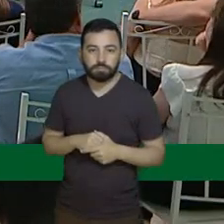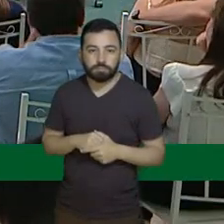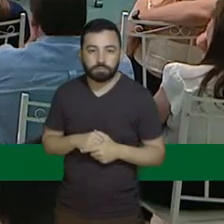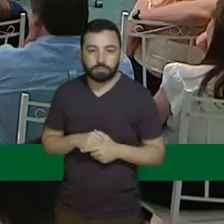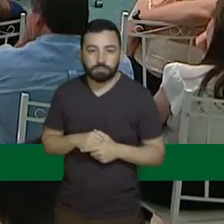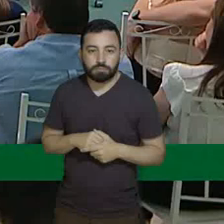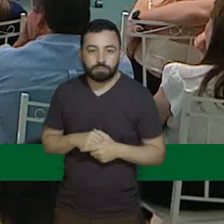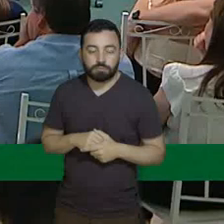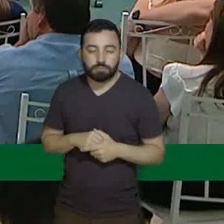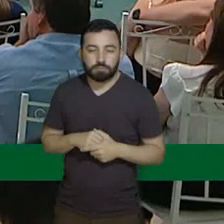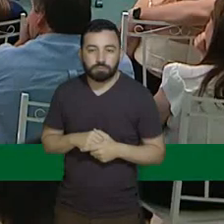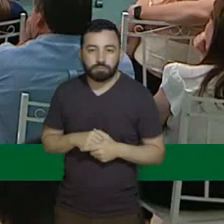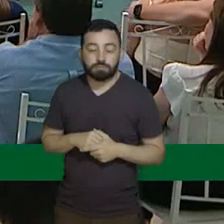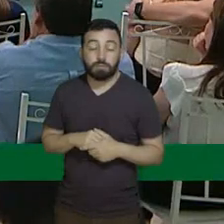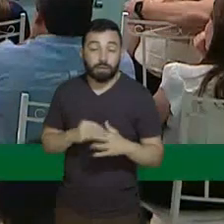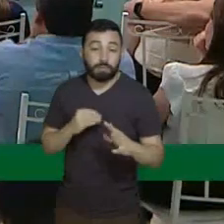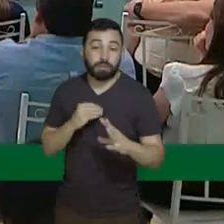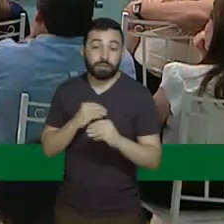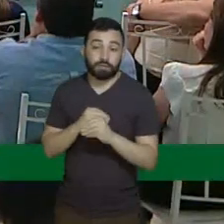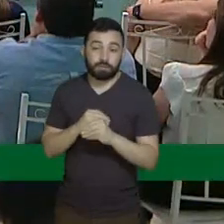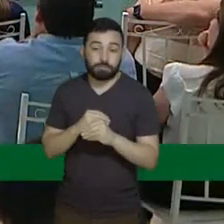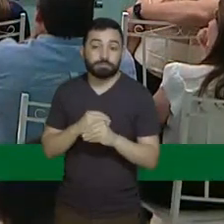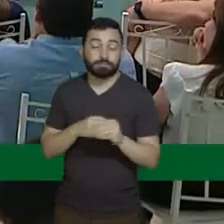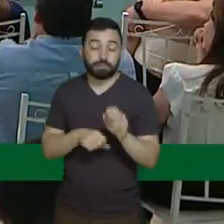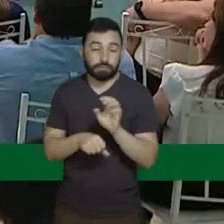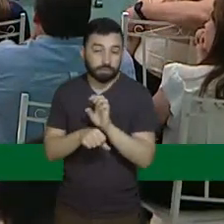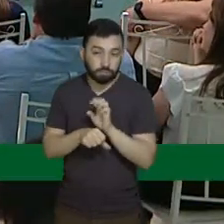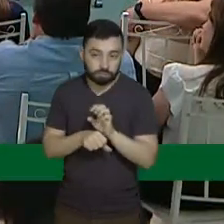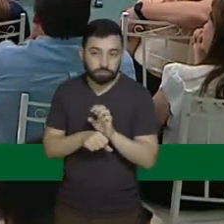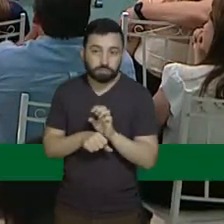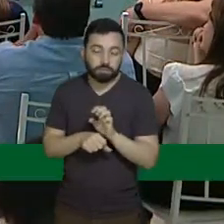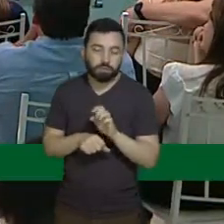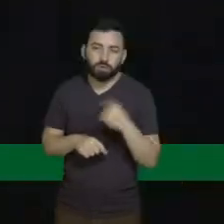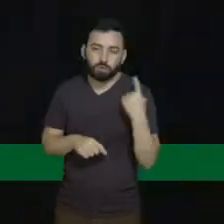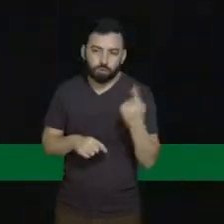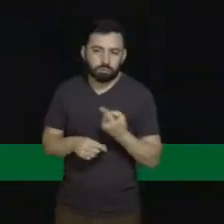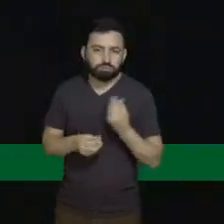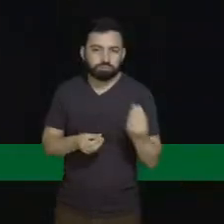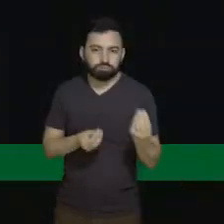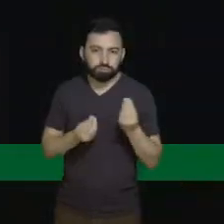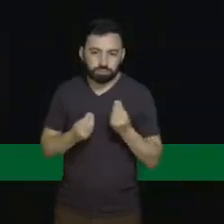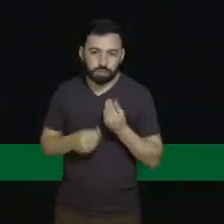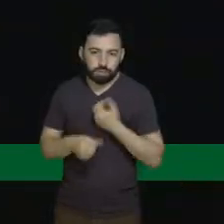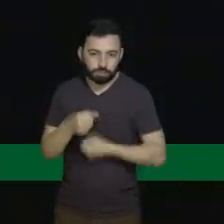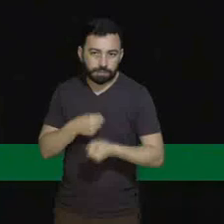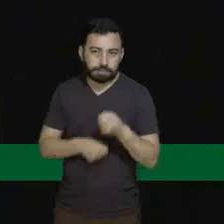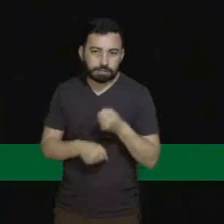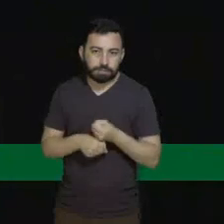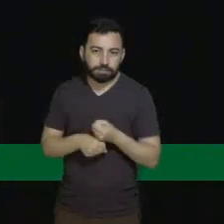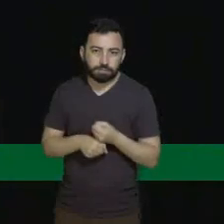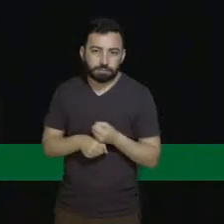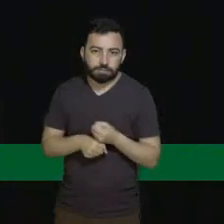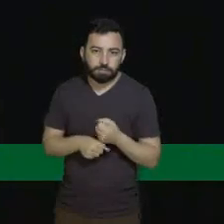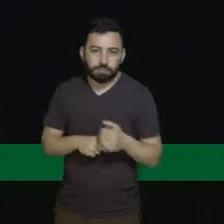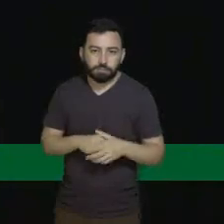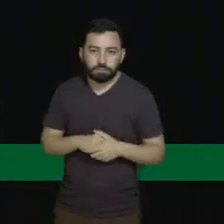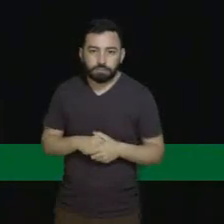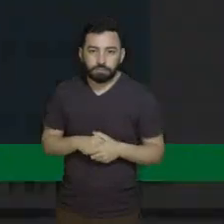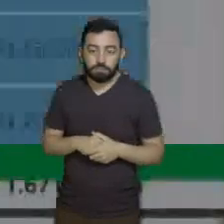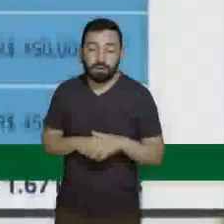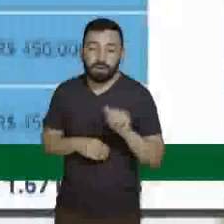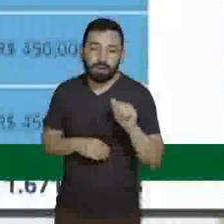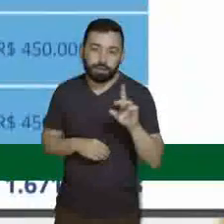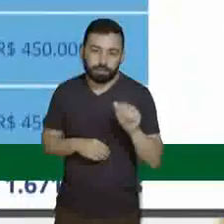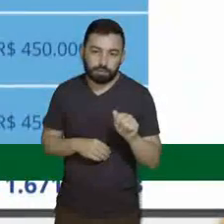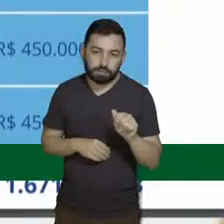salientar aqui as emendas estaduais que nós recebemos no ano passado. Ada de Lucas,